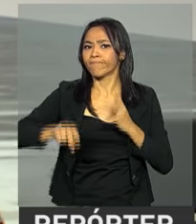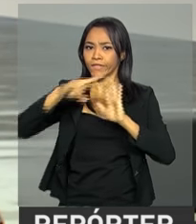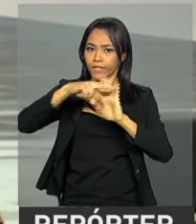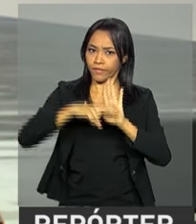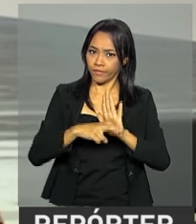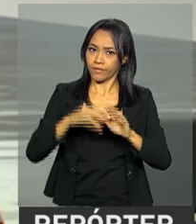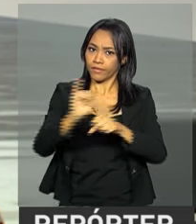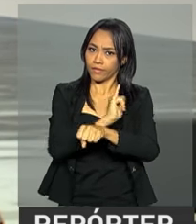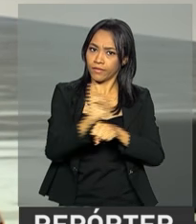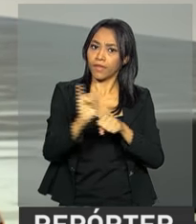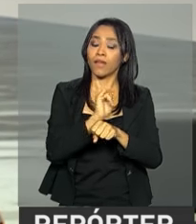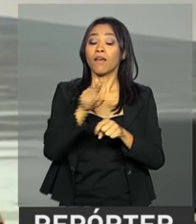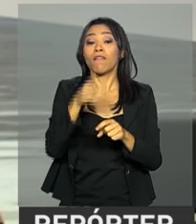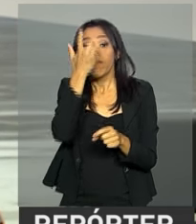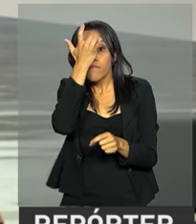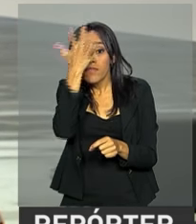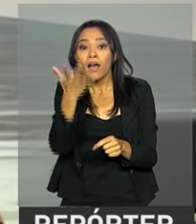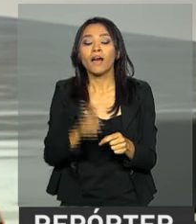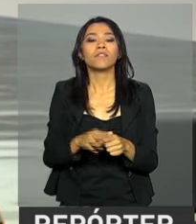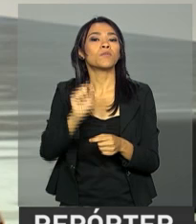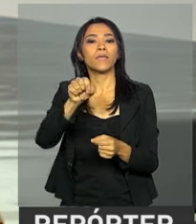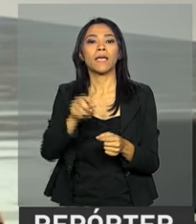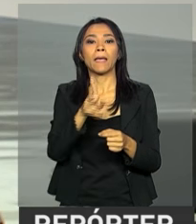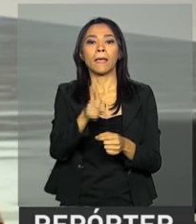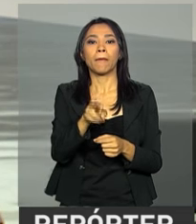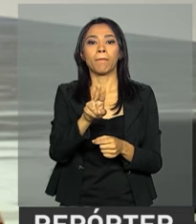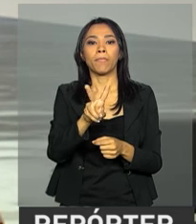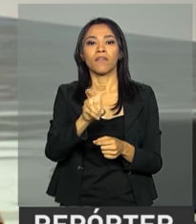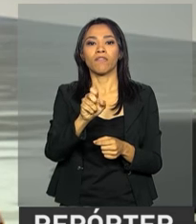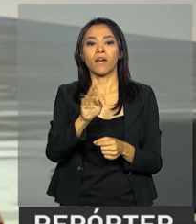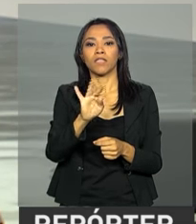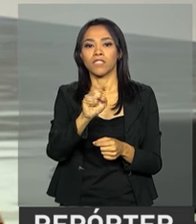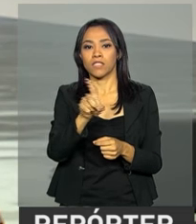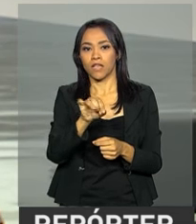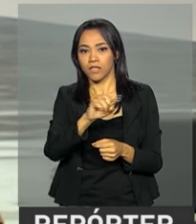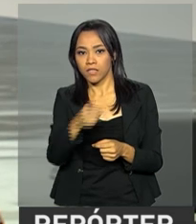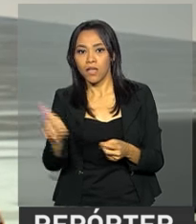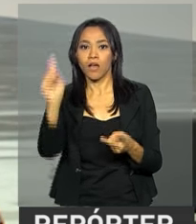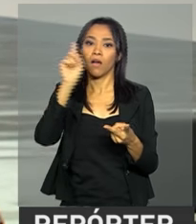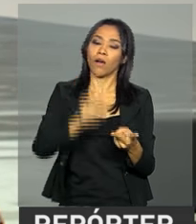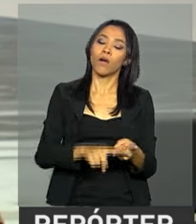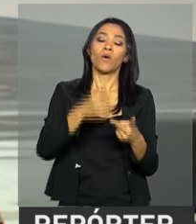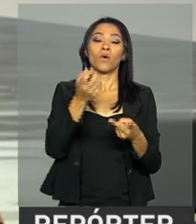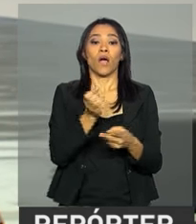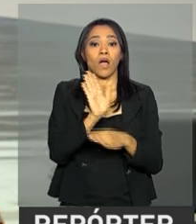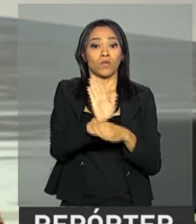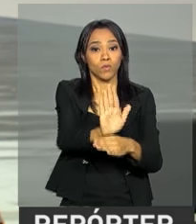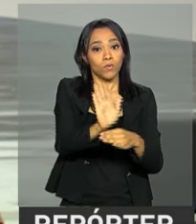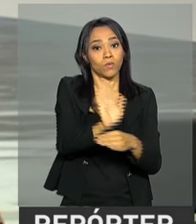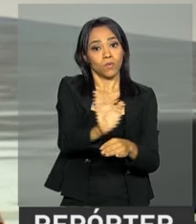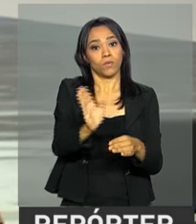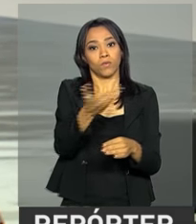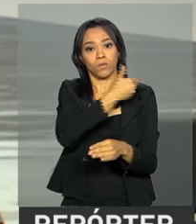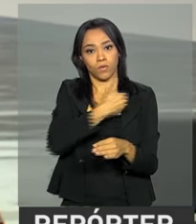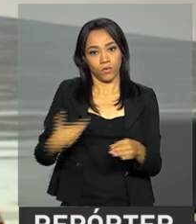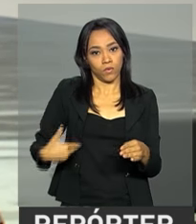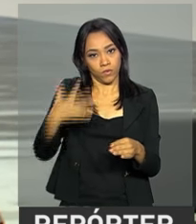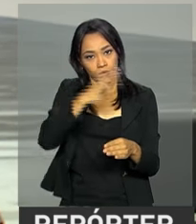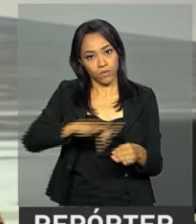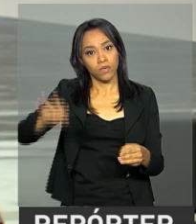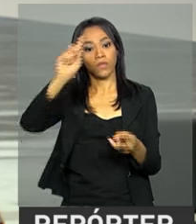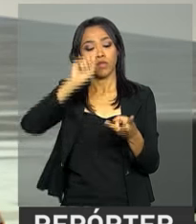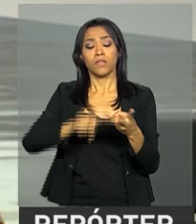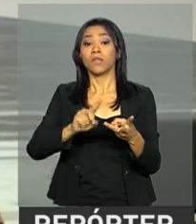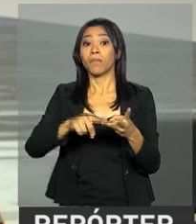processos de privatização reduz custos da união com subsídios e ainda estabelece a isenção